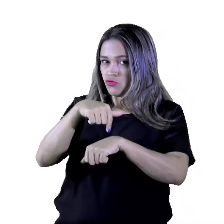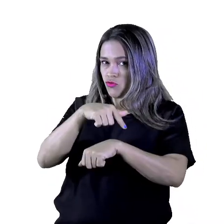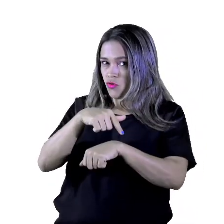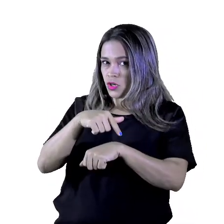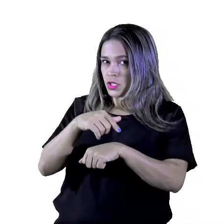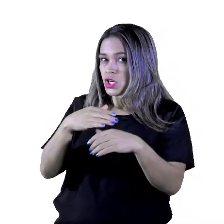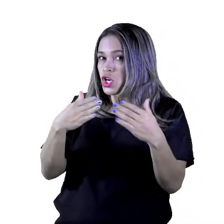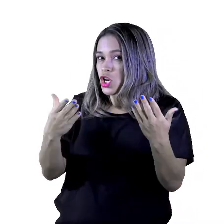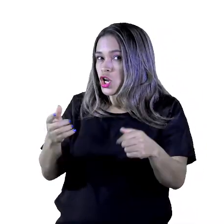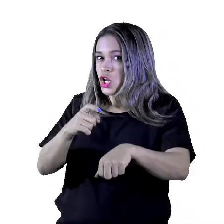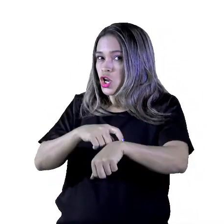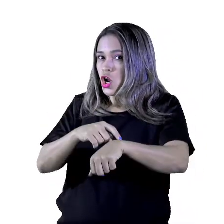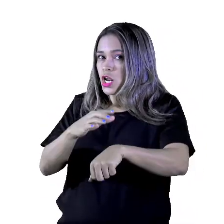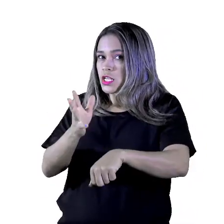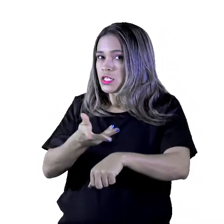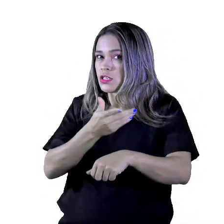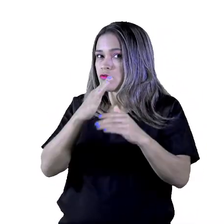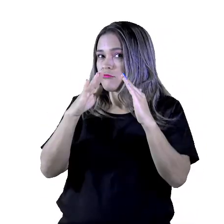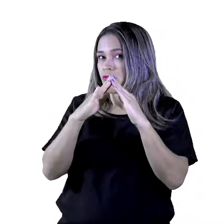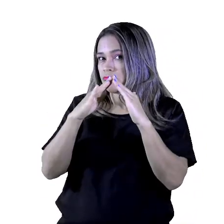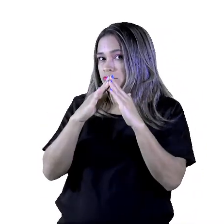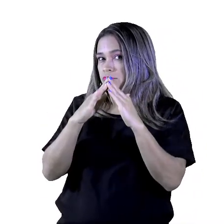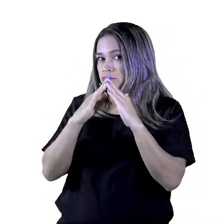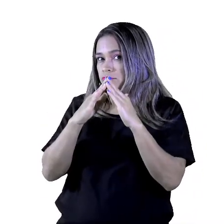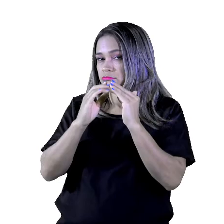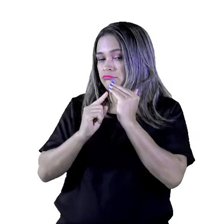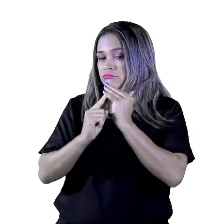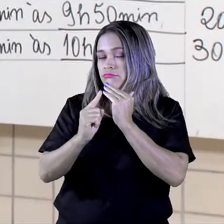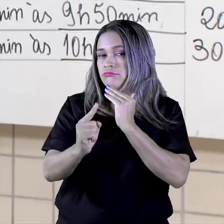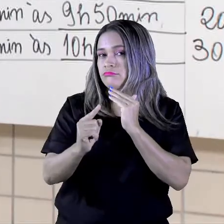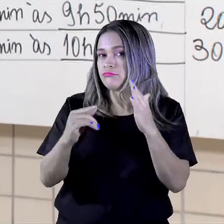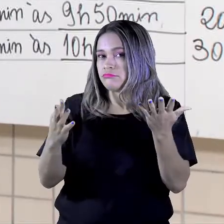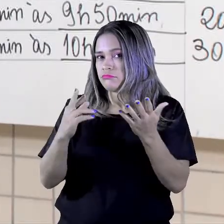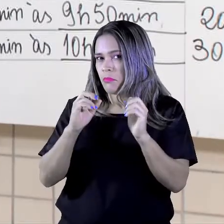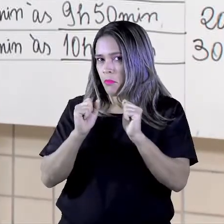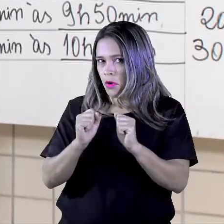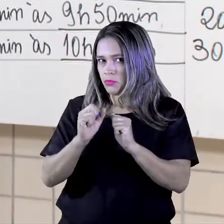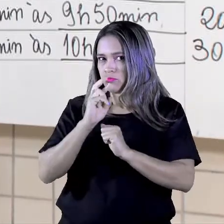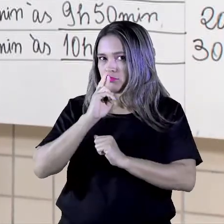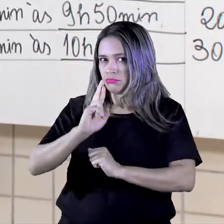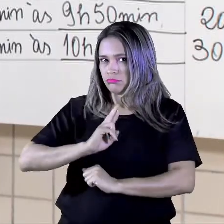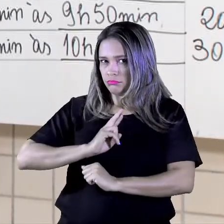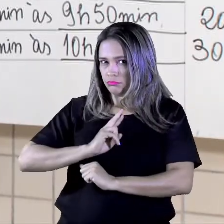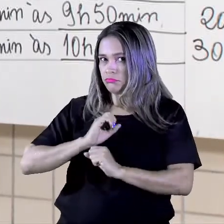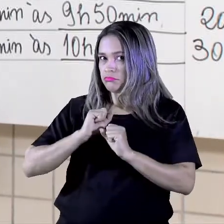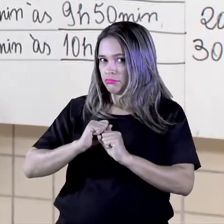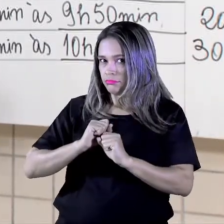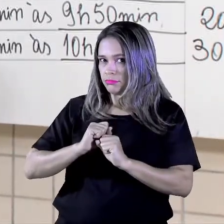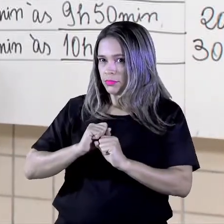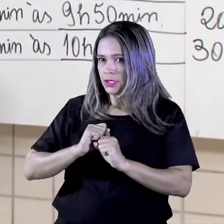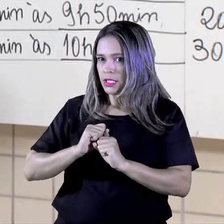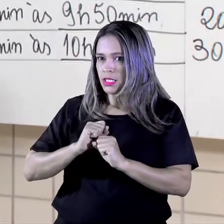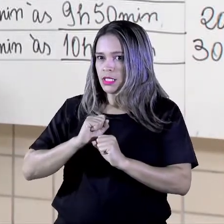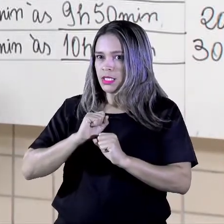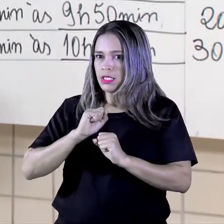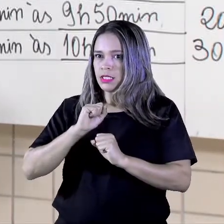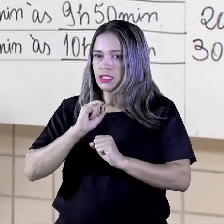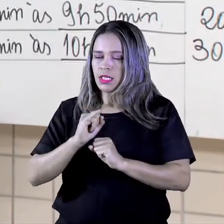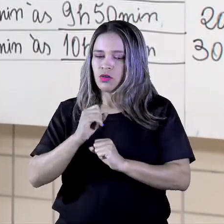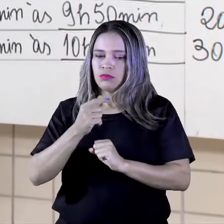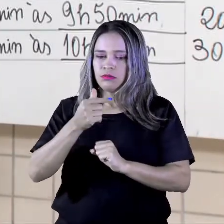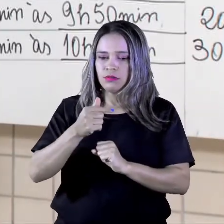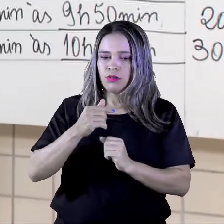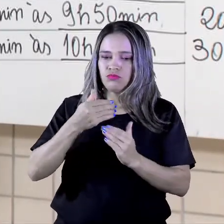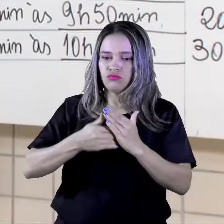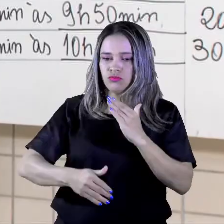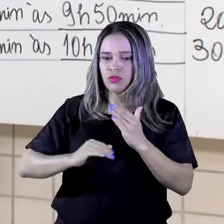casa? Será que você consegue fazer essa continha e me responder? Se eu pego 7 horas e eu tiro 30 minutos,